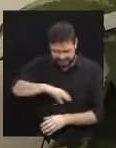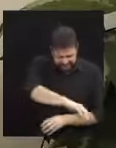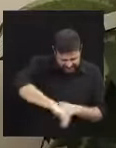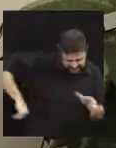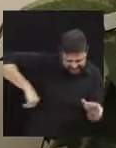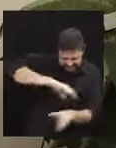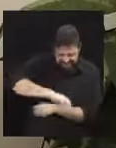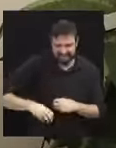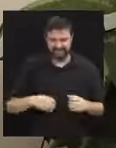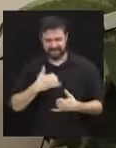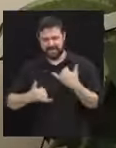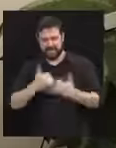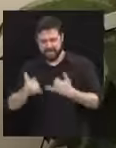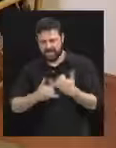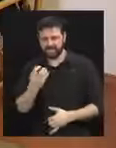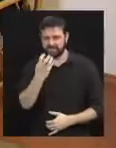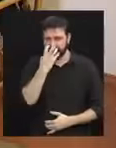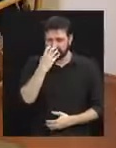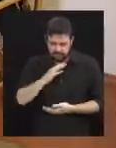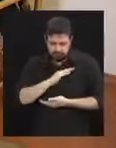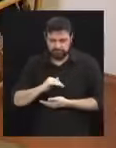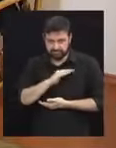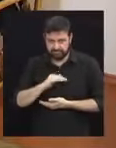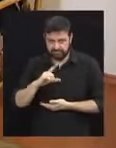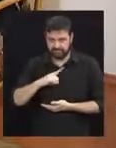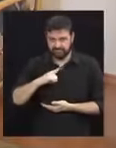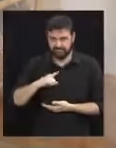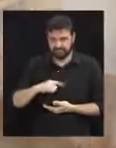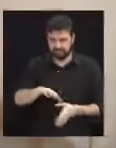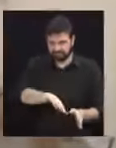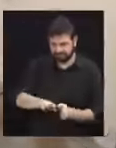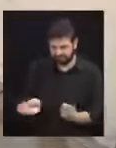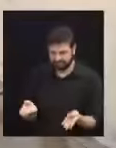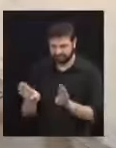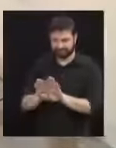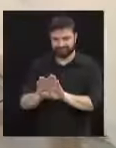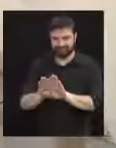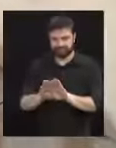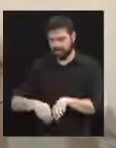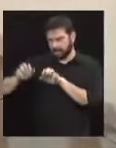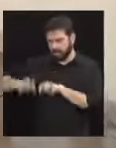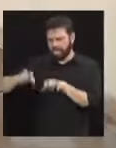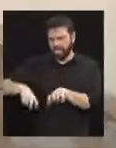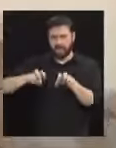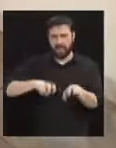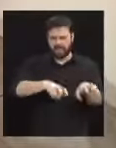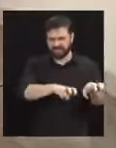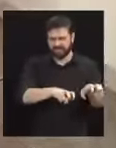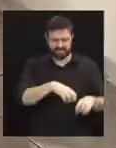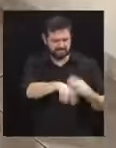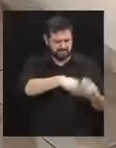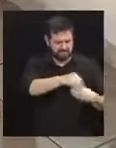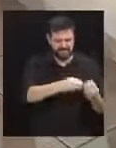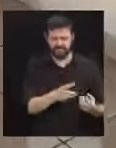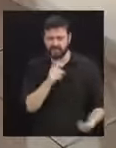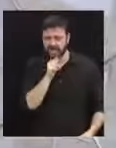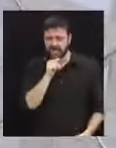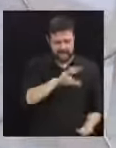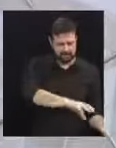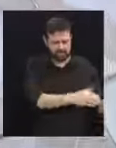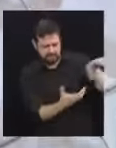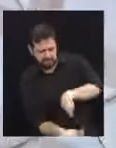lá no fundo. E tem que depois... fazer umas manobras. É porque a gente só Prendeu abriu no a canto. porta e eles vieram pra cá loucos, né? A água Pra que fazer eles bagunça. viram, o tempo todo